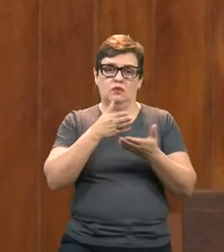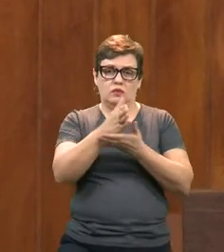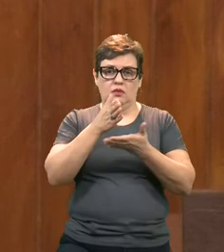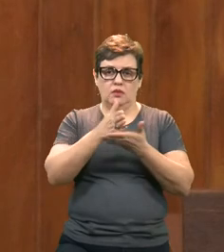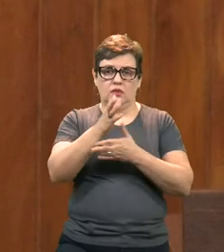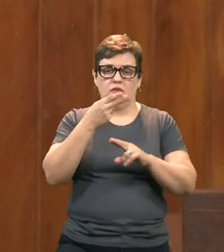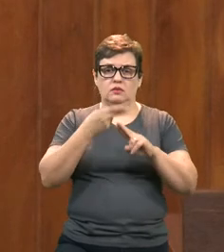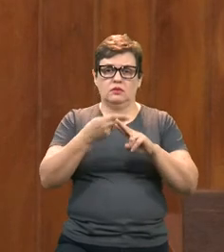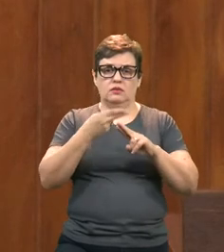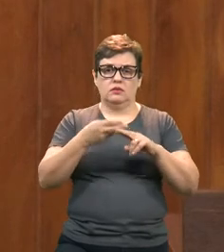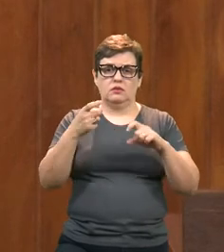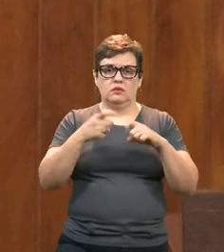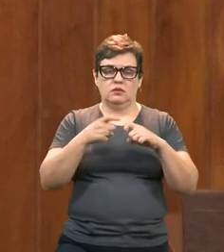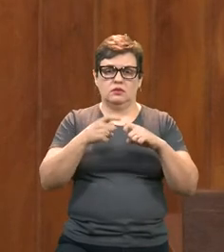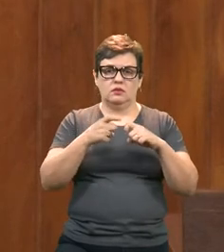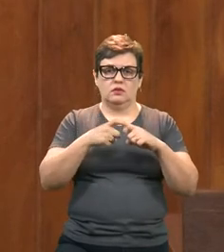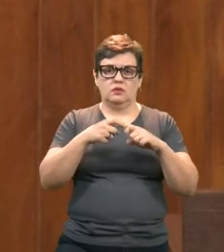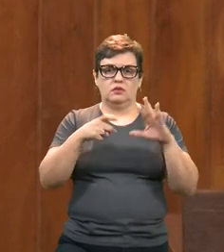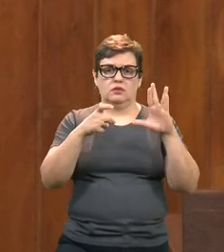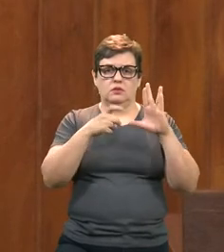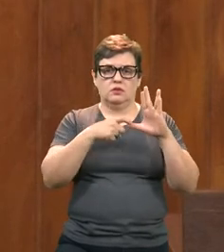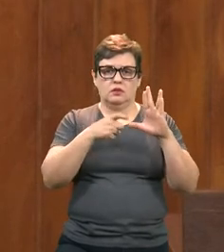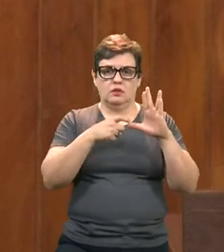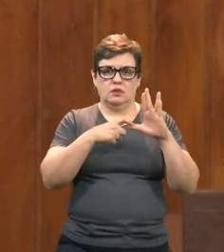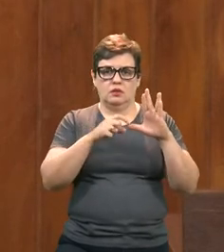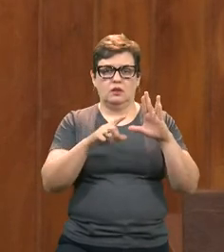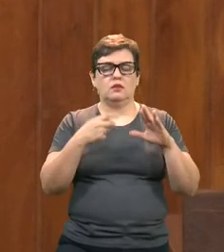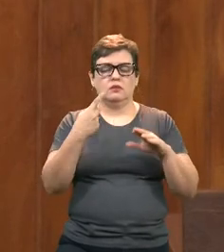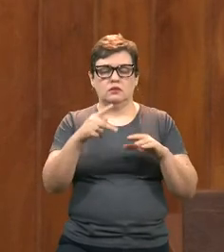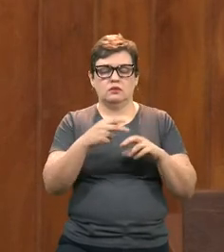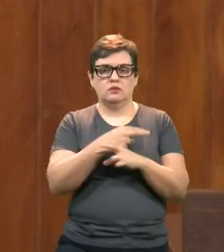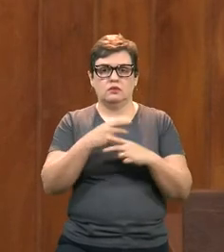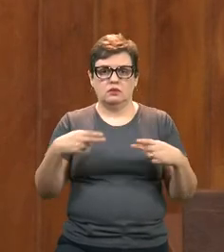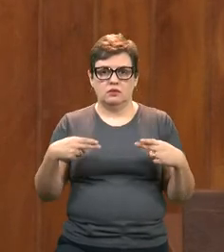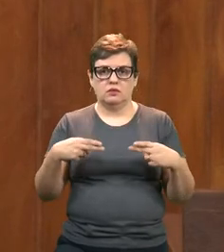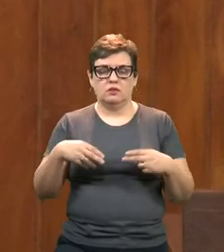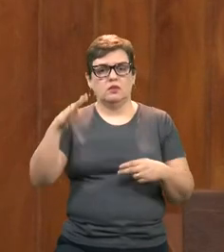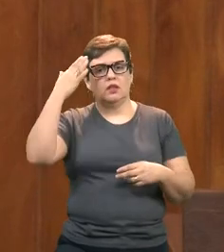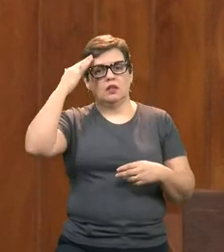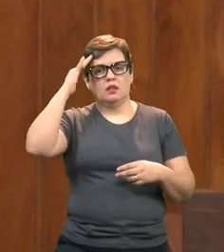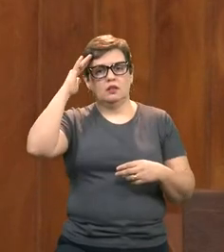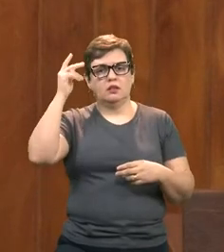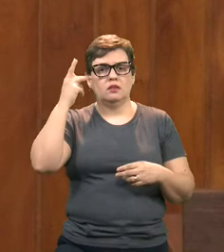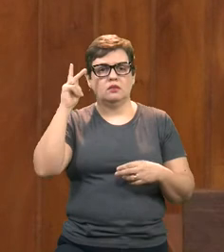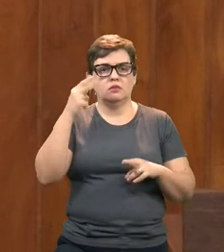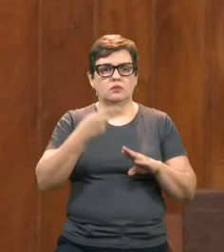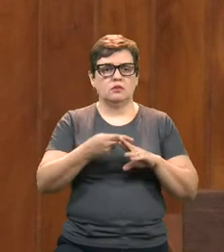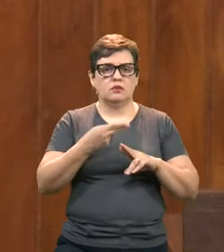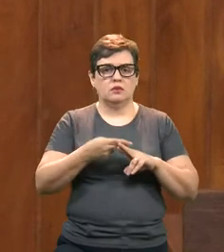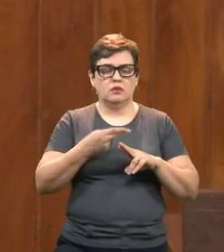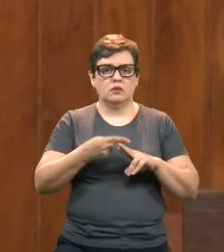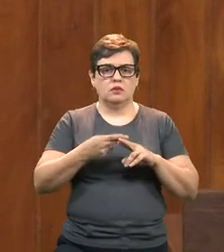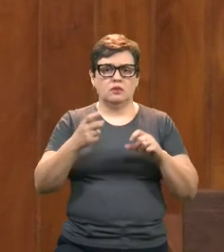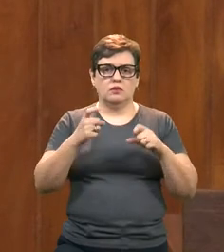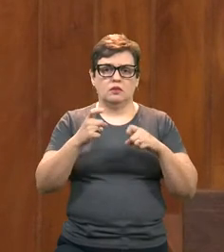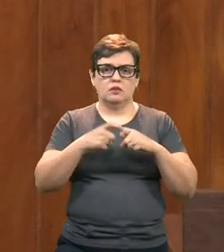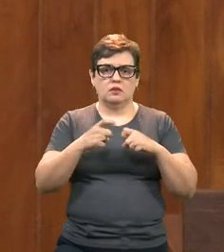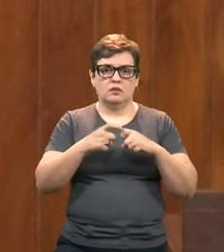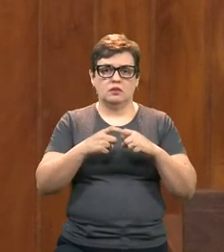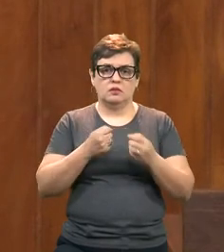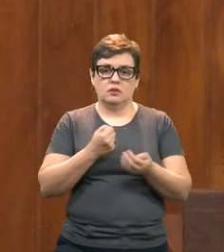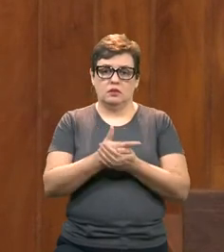o uso medicinal de cannabis e de seus derivados. Entende-se por uso medicinal a